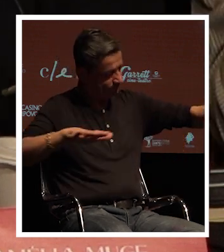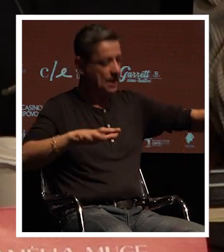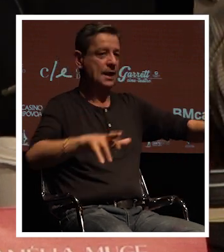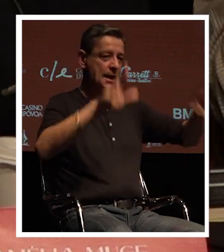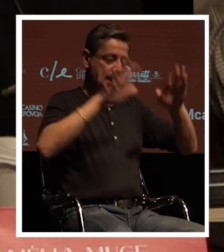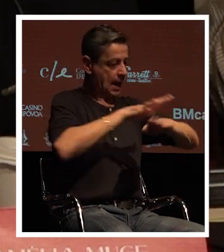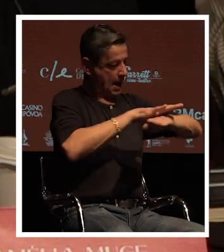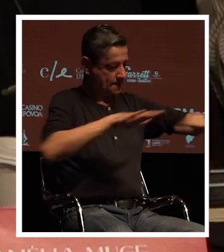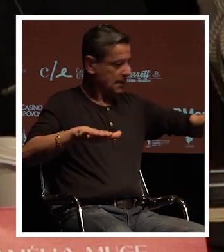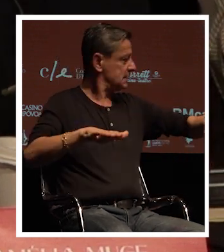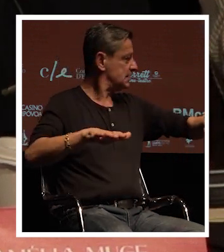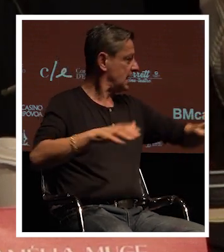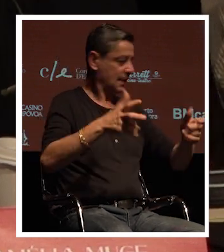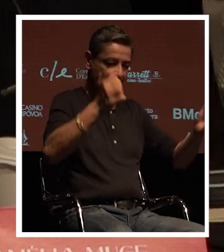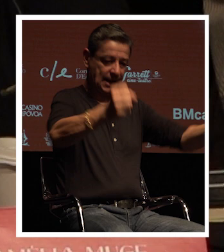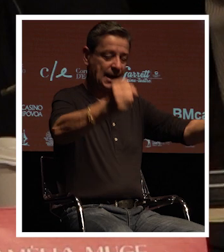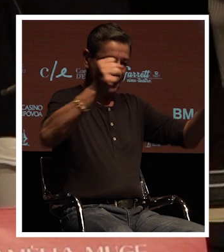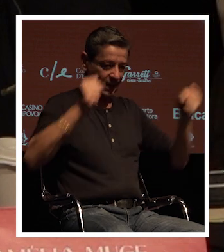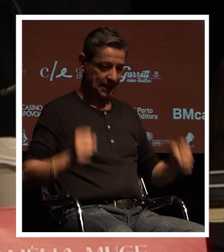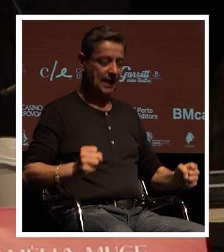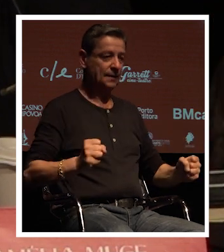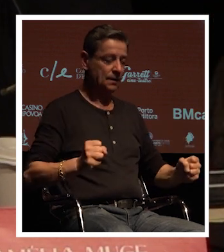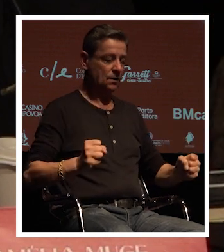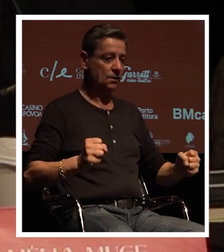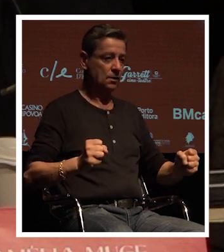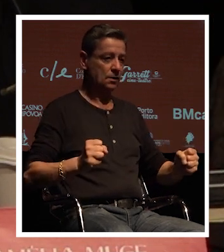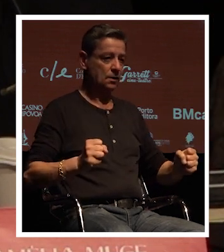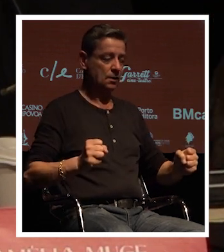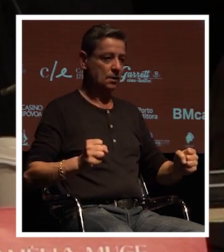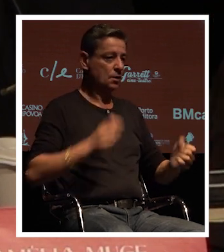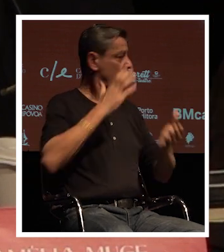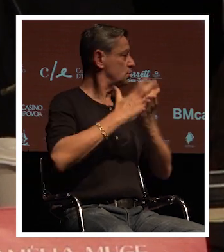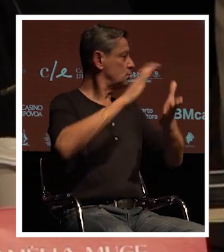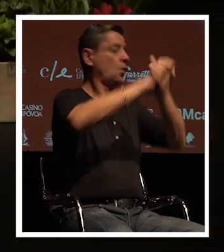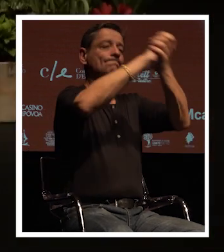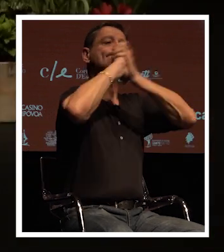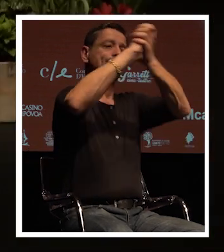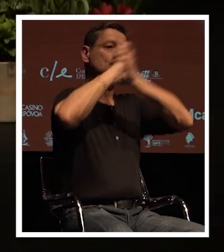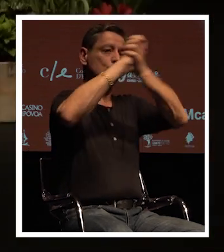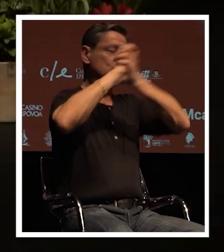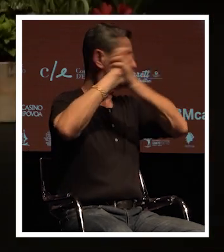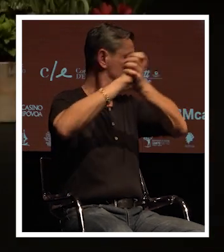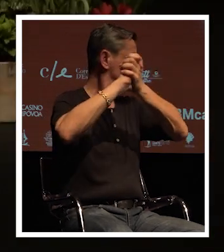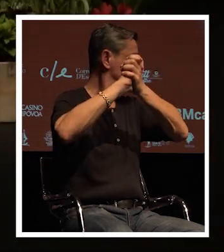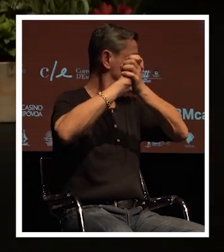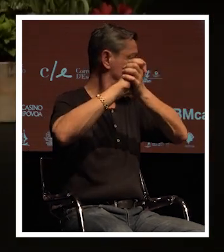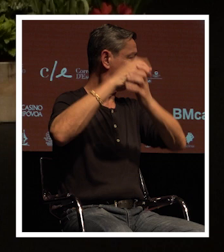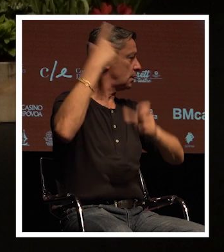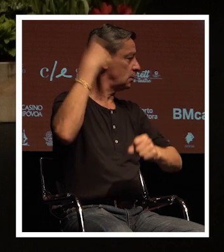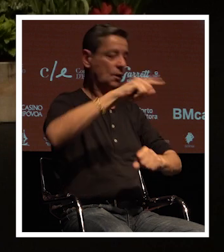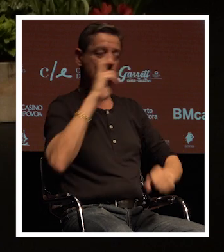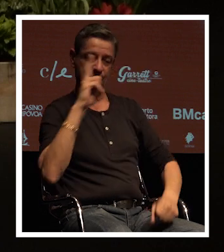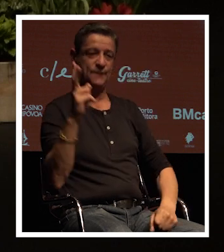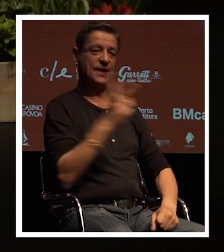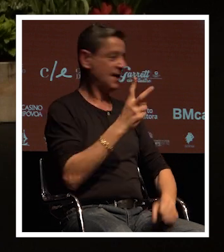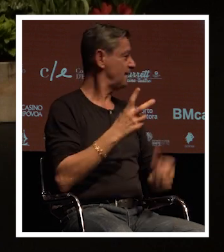seja de mesa seja de cadeira hh e saudar aqueles que nem nem nem sequer cá estão mas que nos vão ver